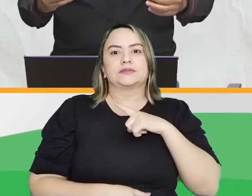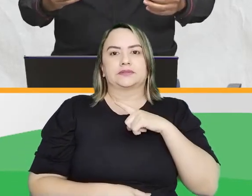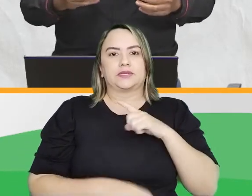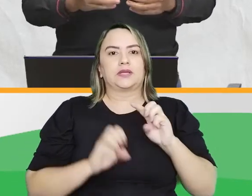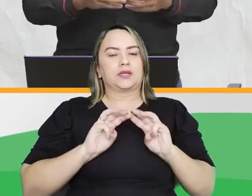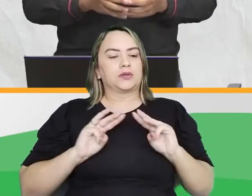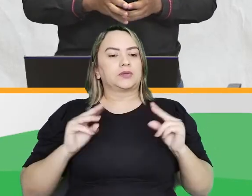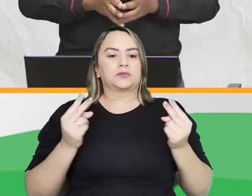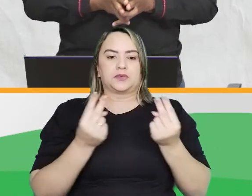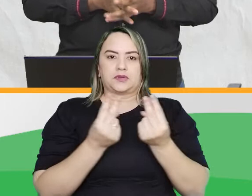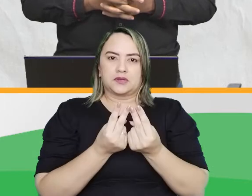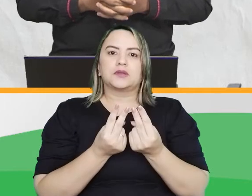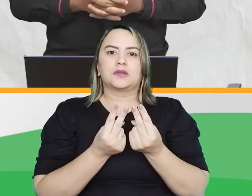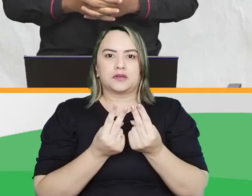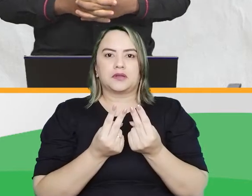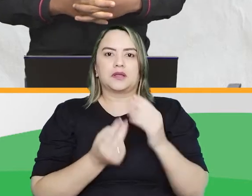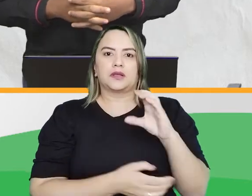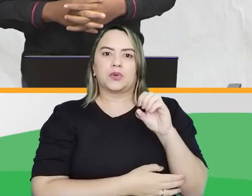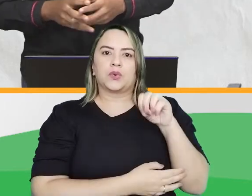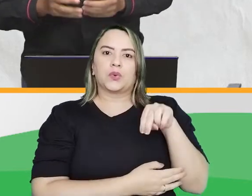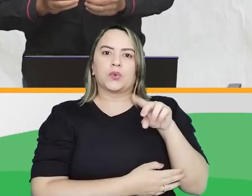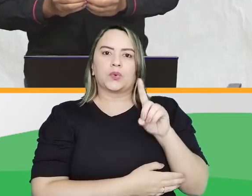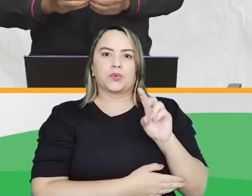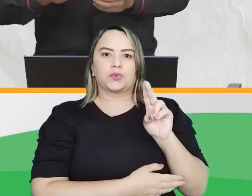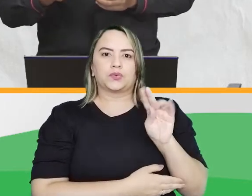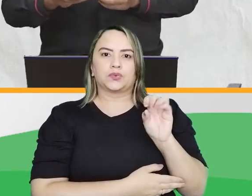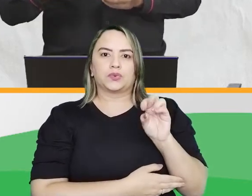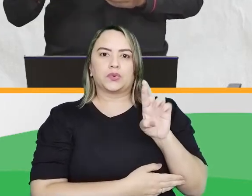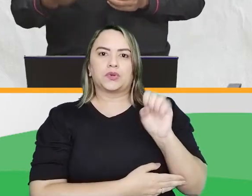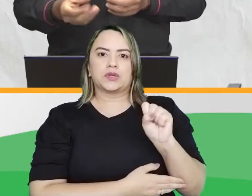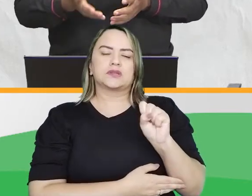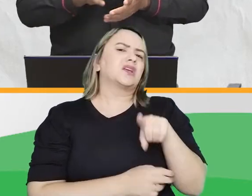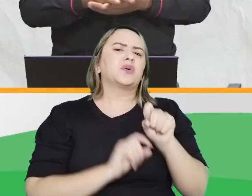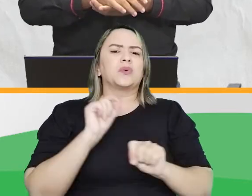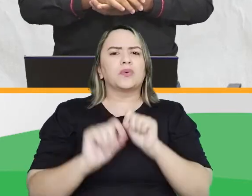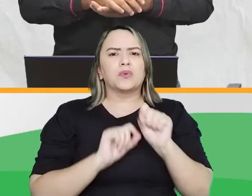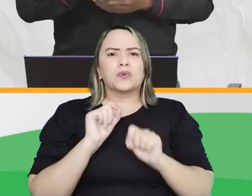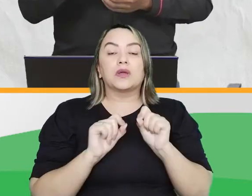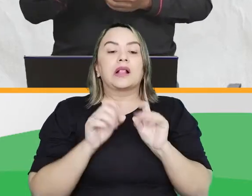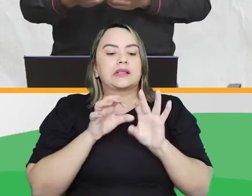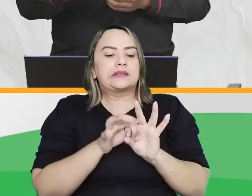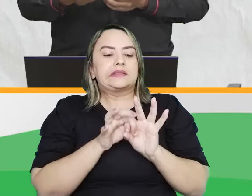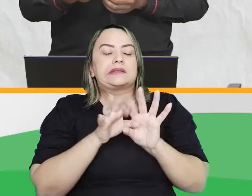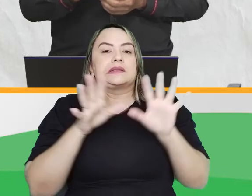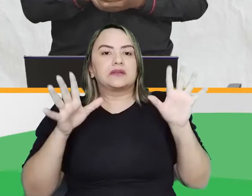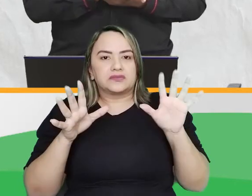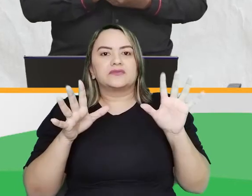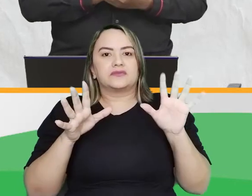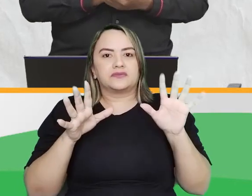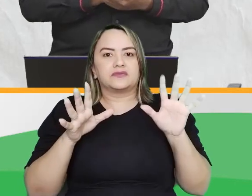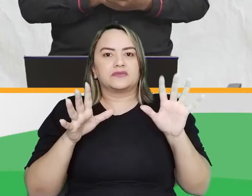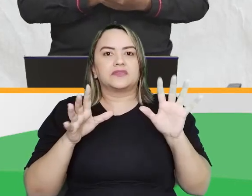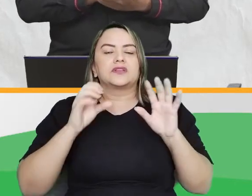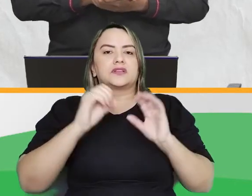com materiais condutores, existem o que nós chamamos de elétrons livres. O que são elétrons livres,